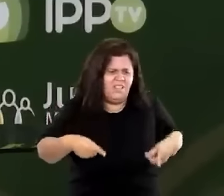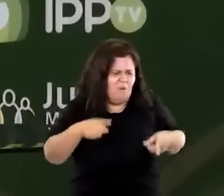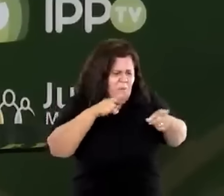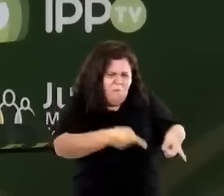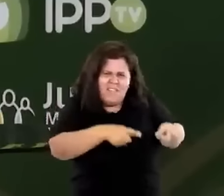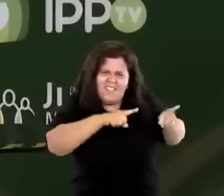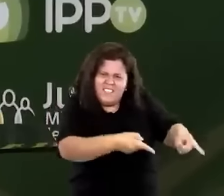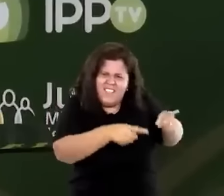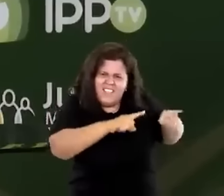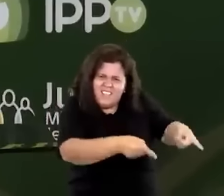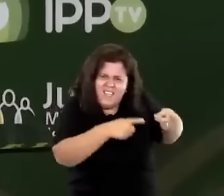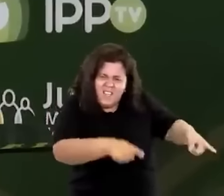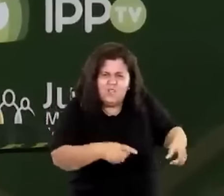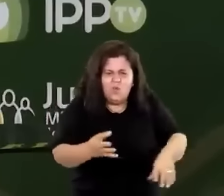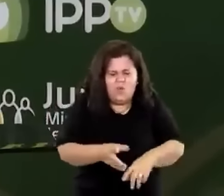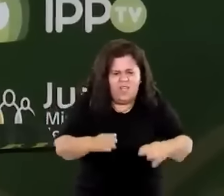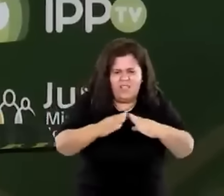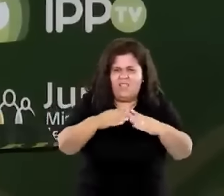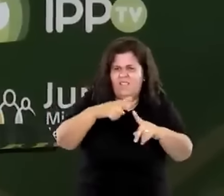crudelíssimo